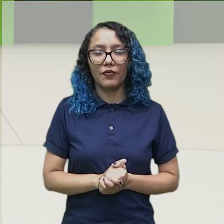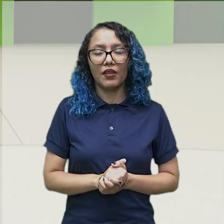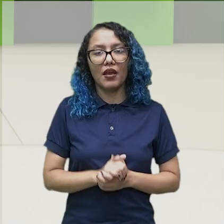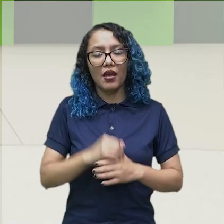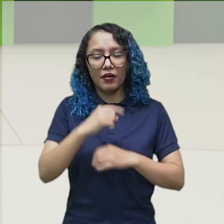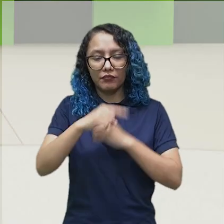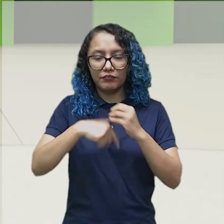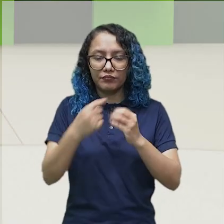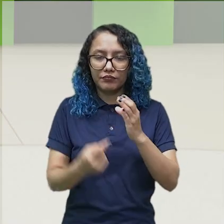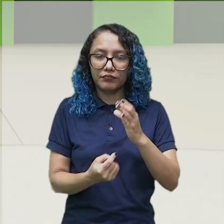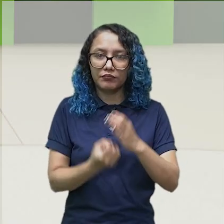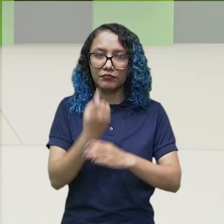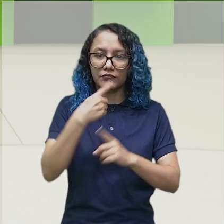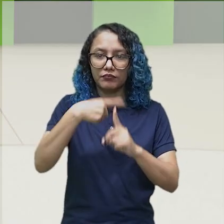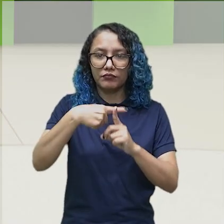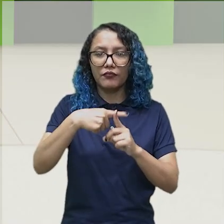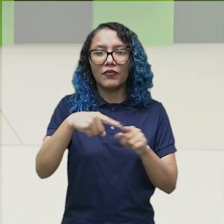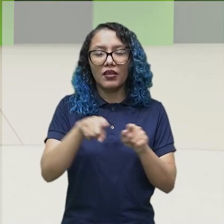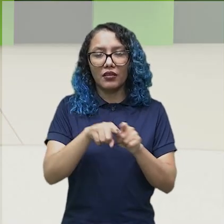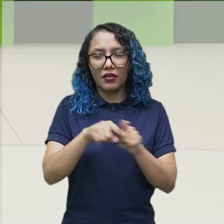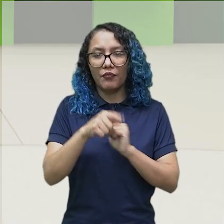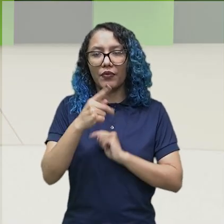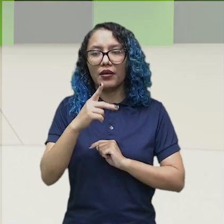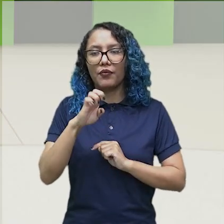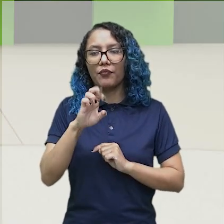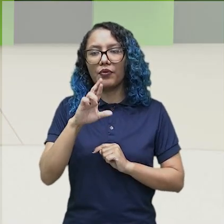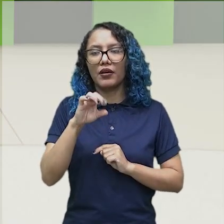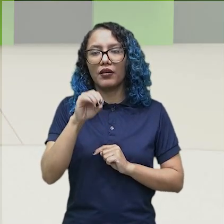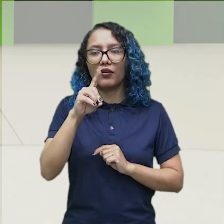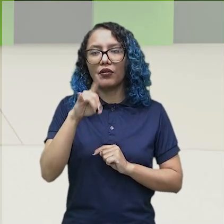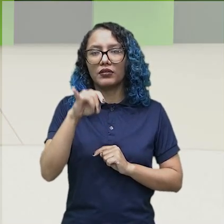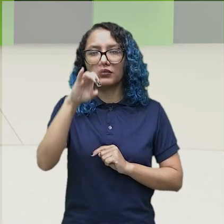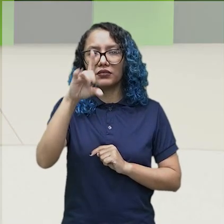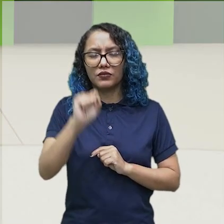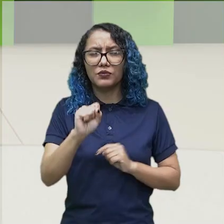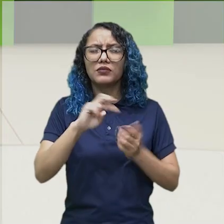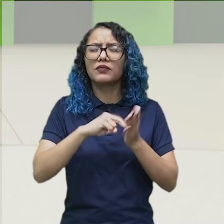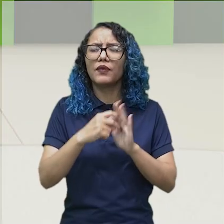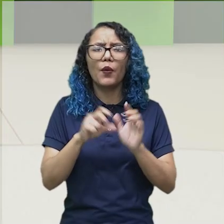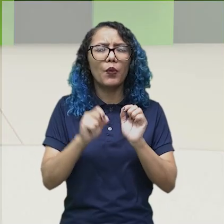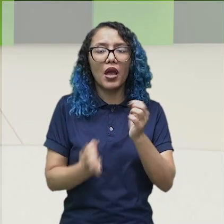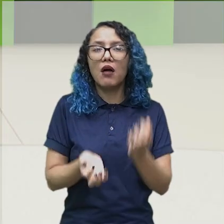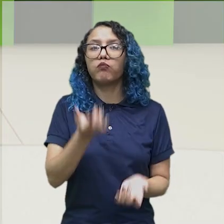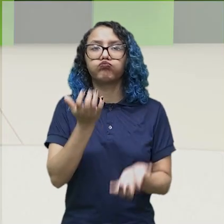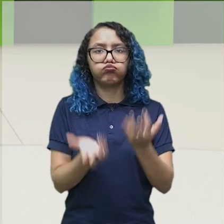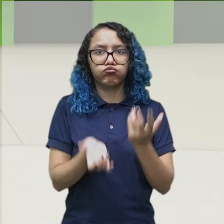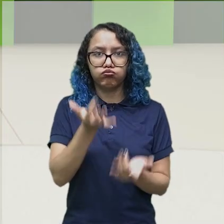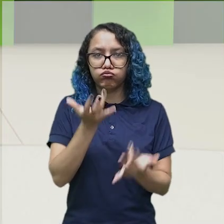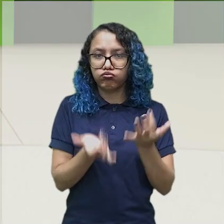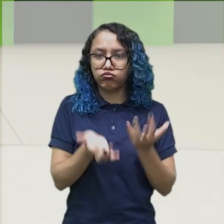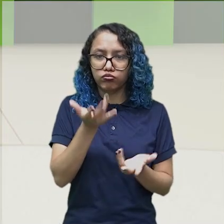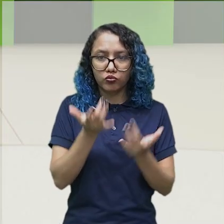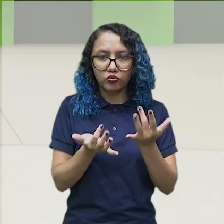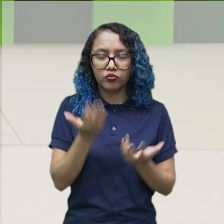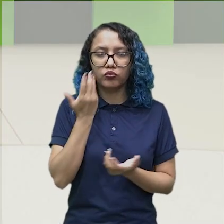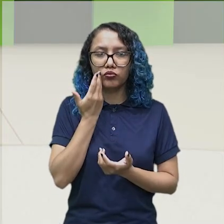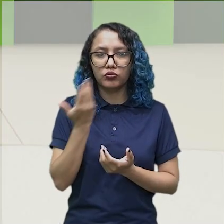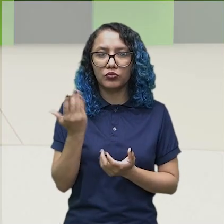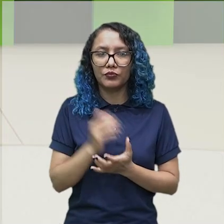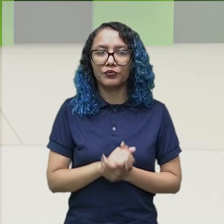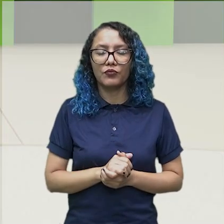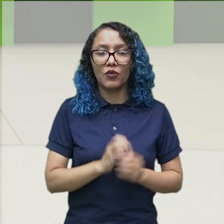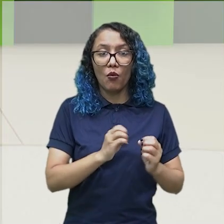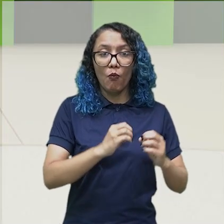e peróxidos orgânicos, né? Ali aquele símbolo indica também chama, tá? Então, tanto esse símbolo